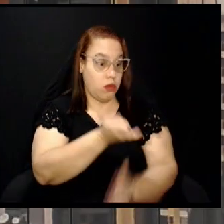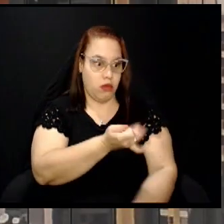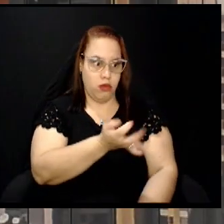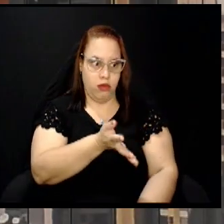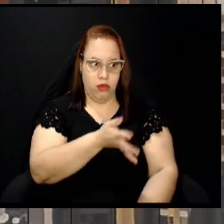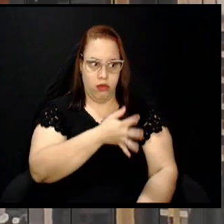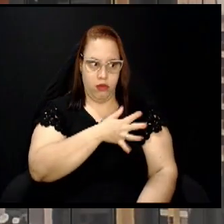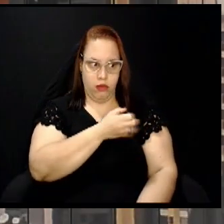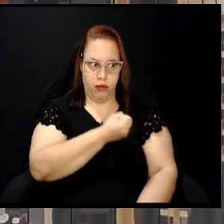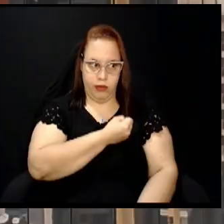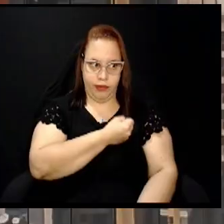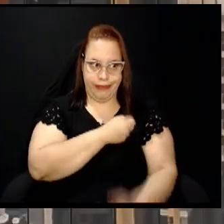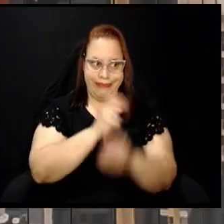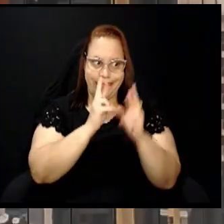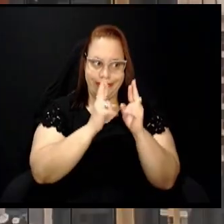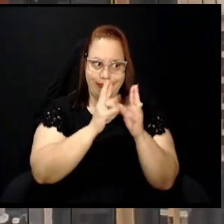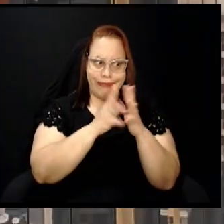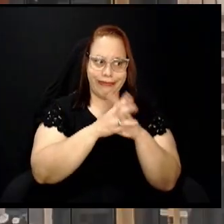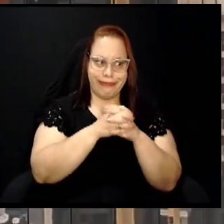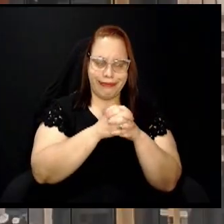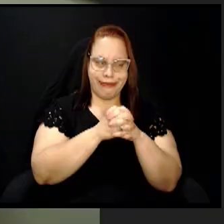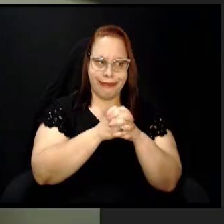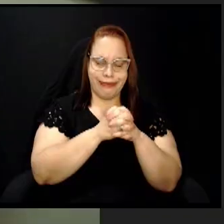quantidade maior do que esperado, não é?